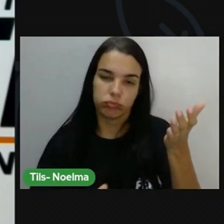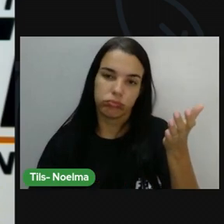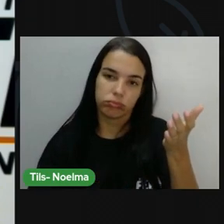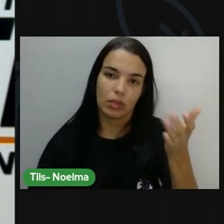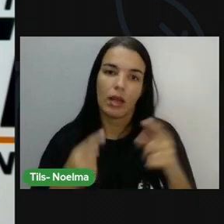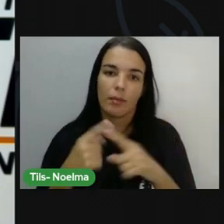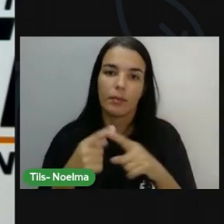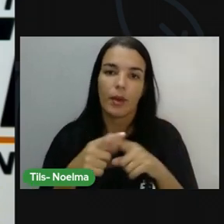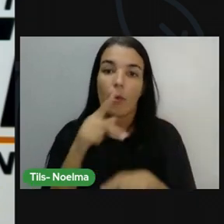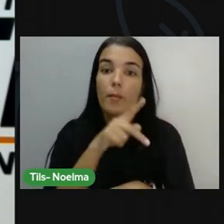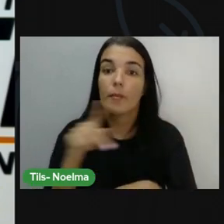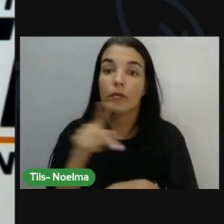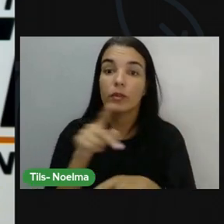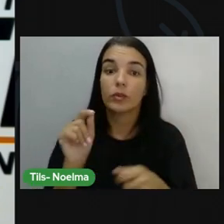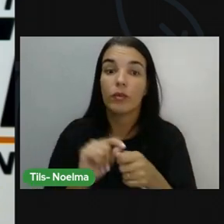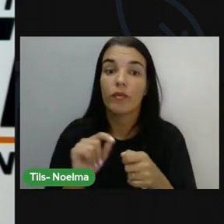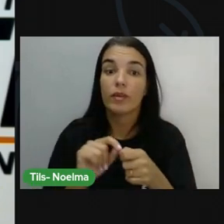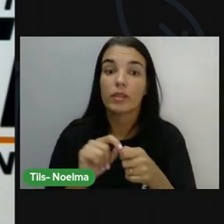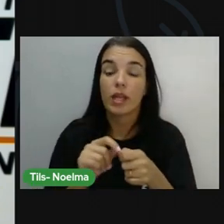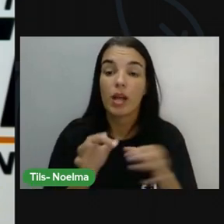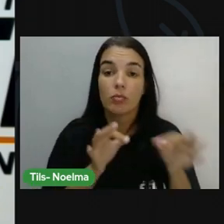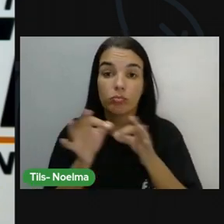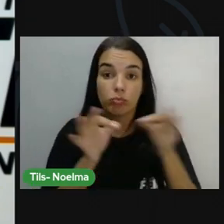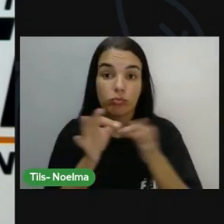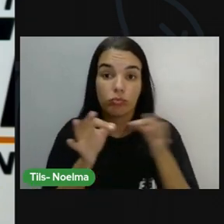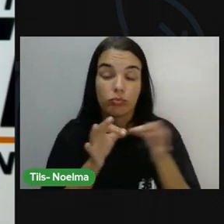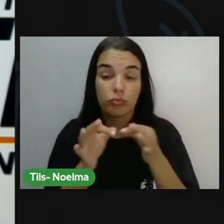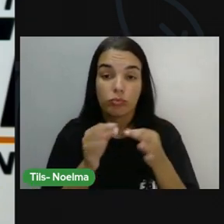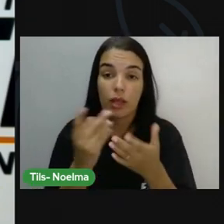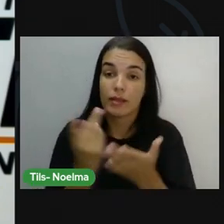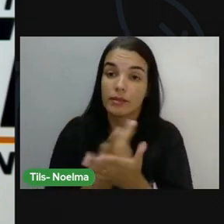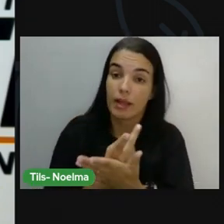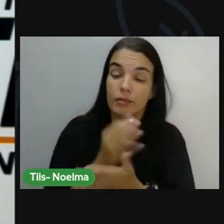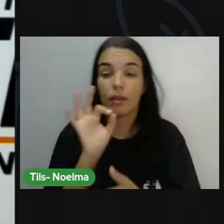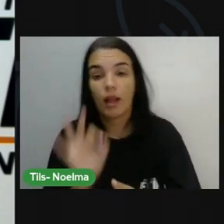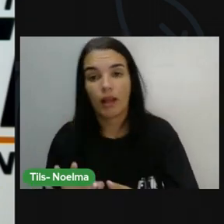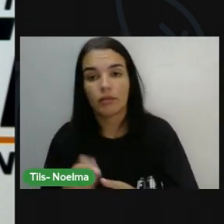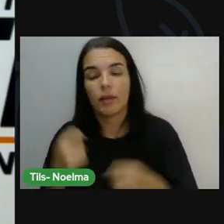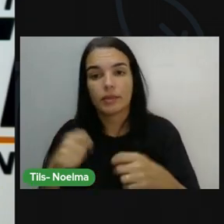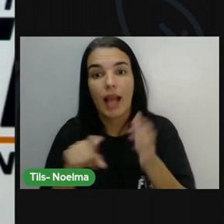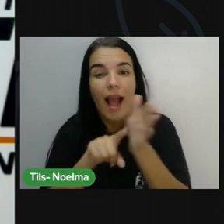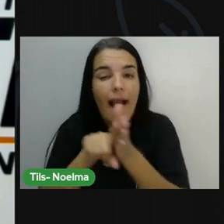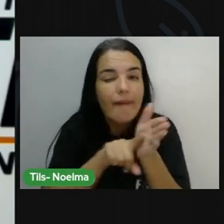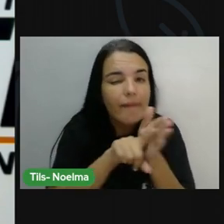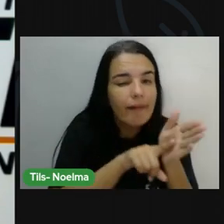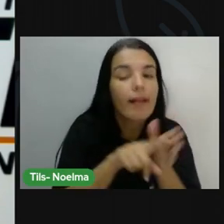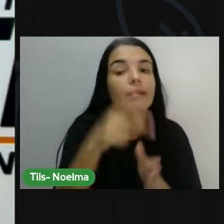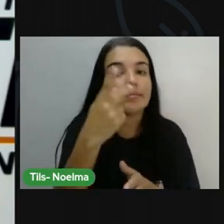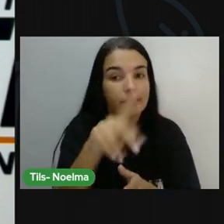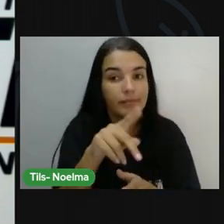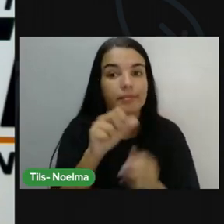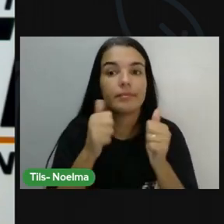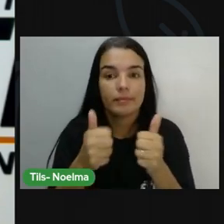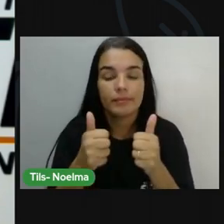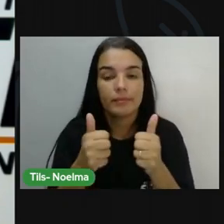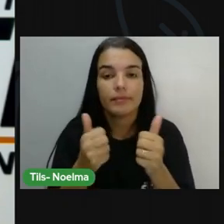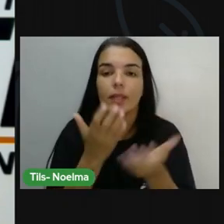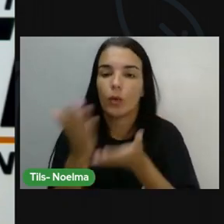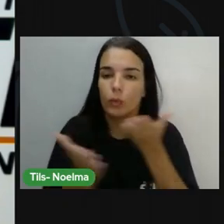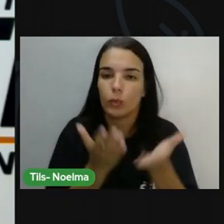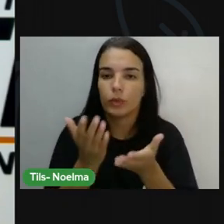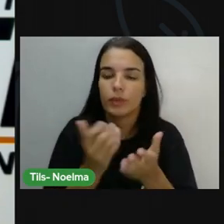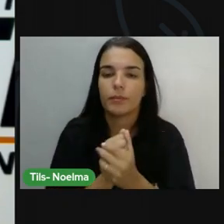e também avaliarem vocês. Vocês estão sendo avaliados a partir desse material. Então, cuidem dele direitinho,